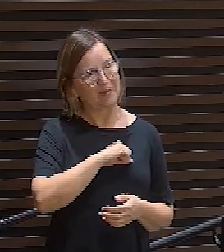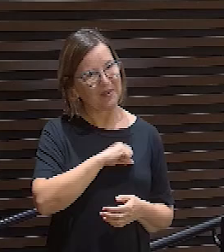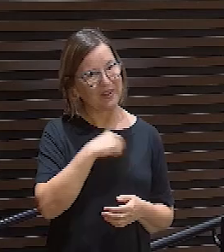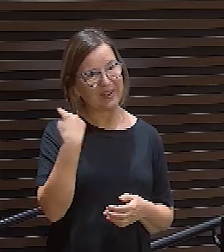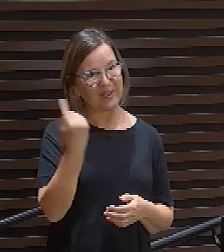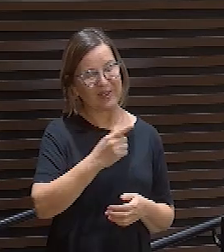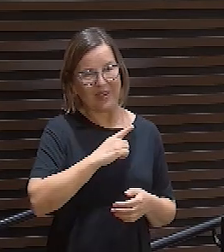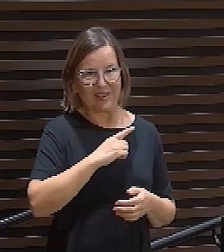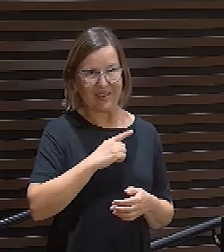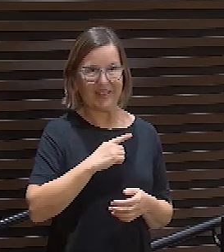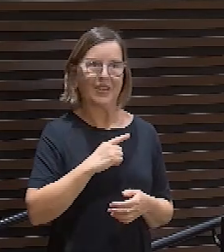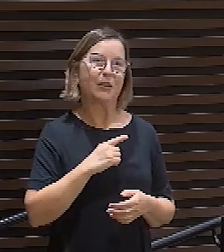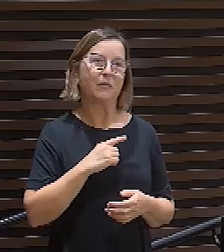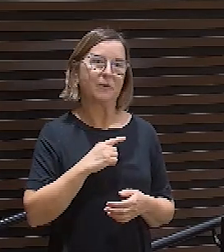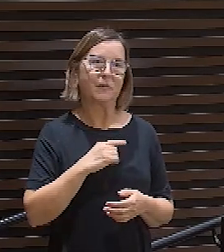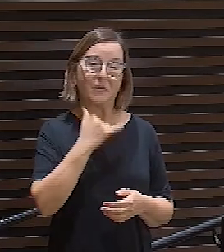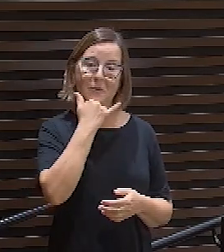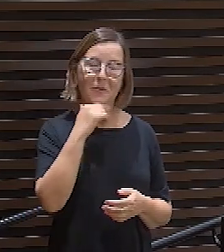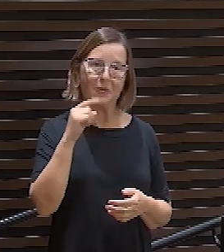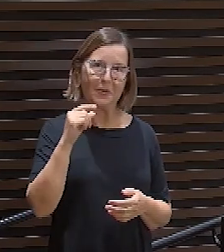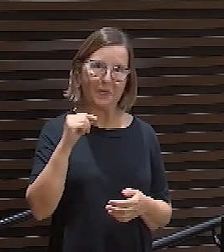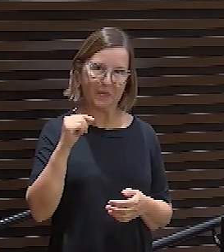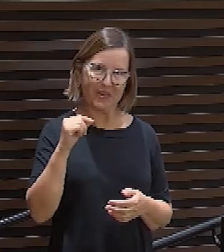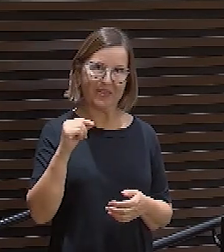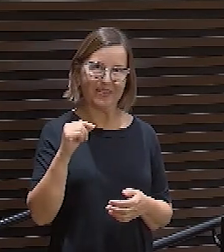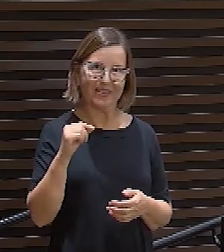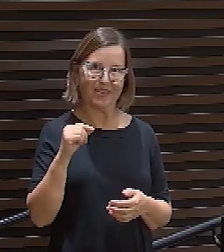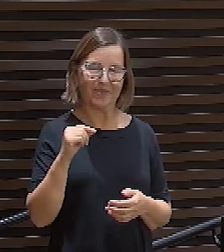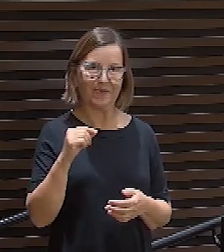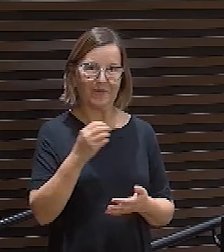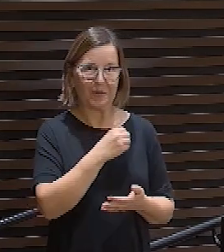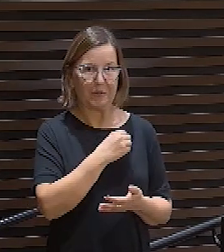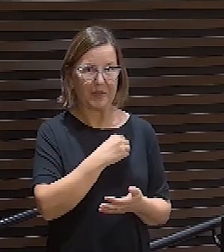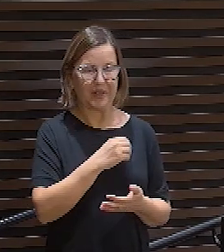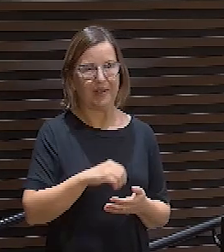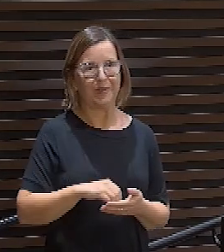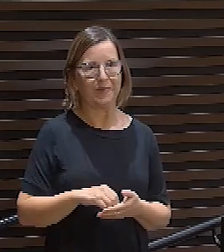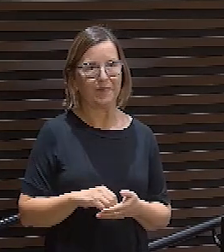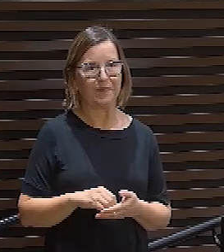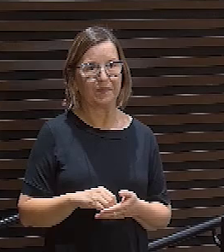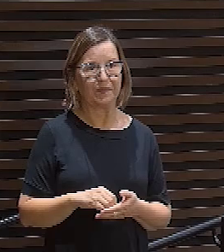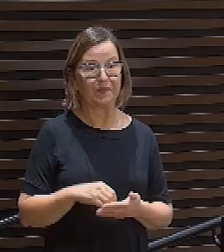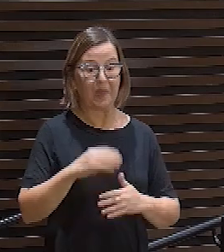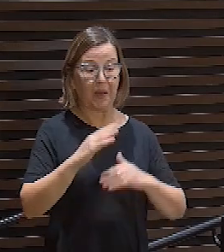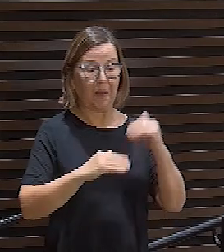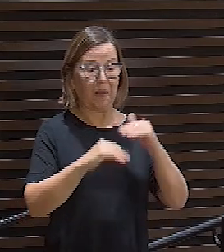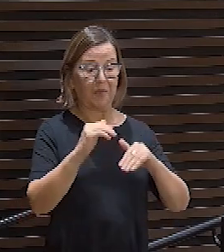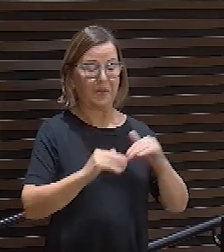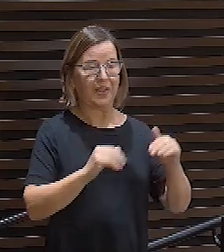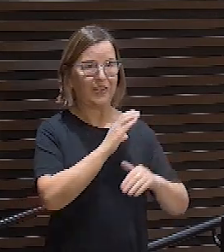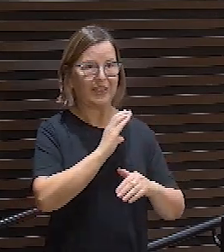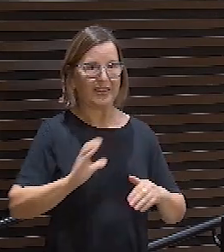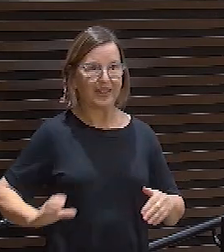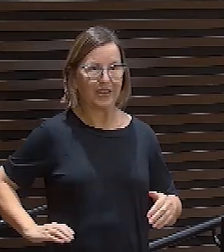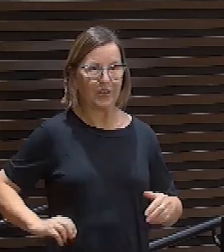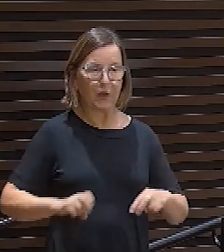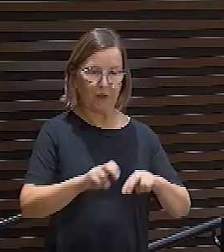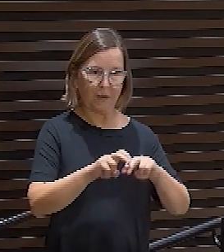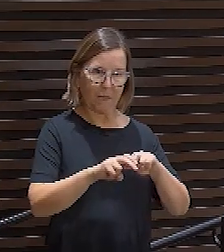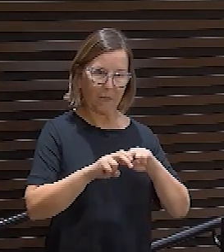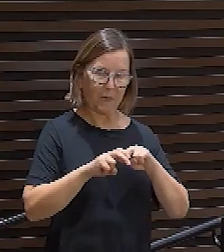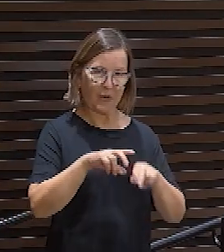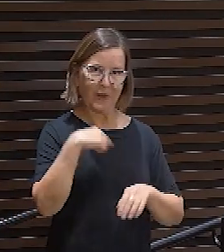gente viu o que Cristo fez por nós, o que Cristo fez em nosso favor, e a gente também comentou da última vez